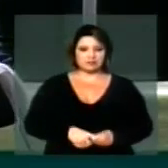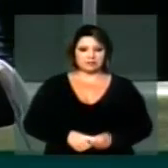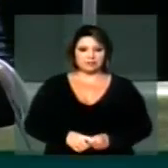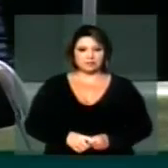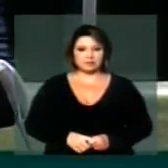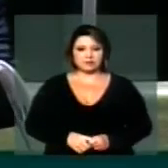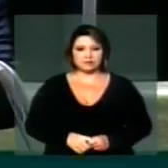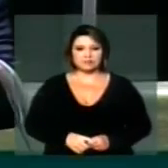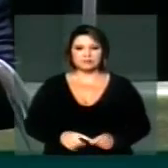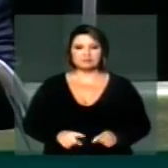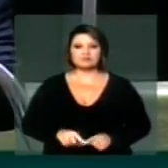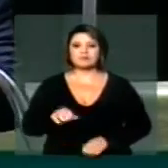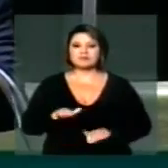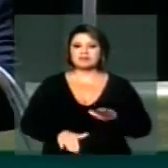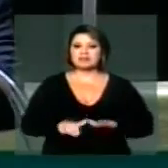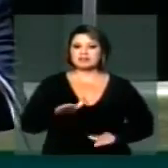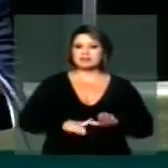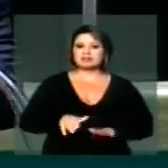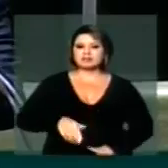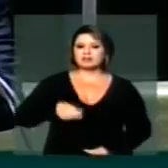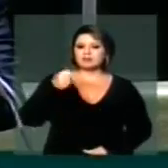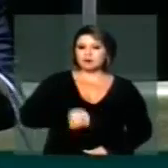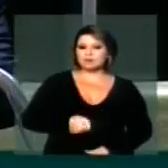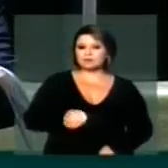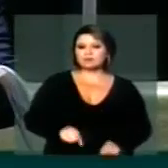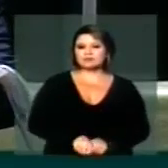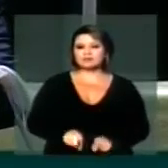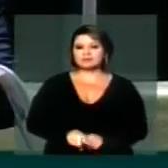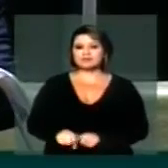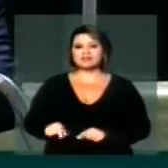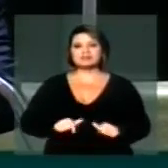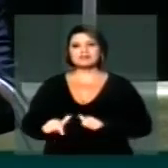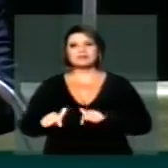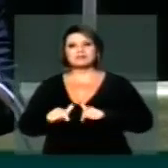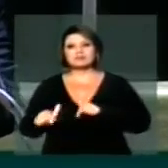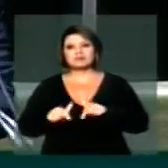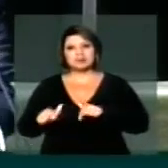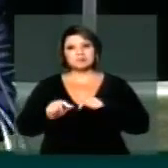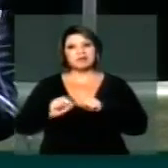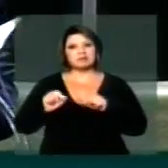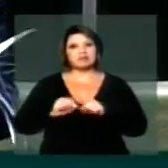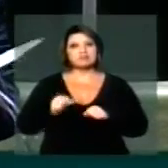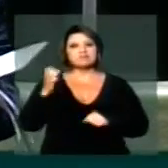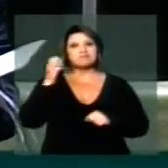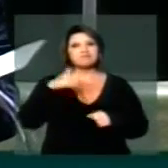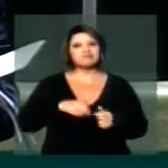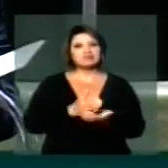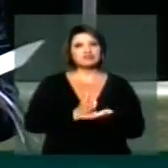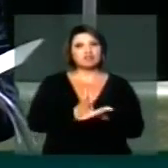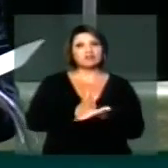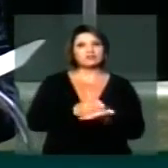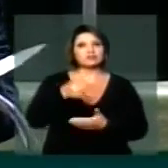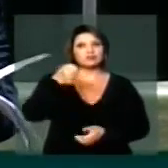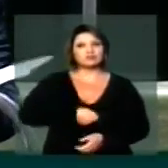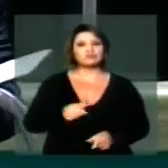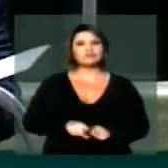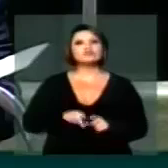Sóbrio, muitas vezes duro e áspero na condução das sessões. Foi presidente